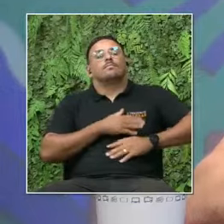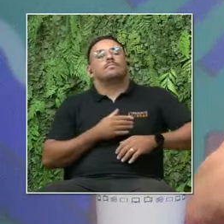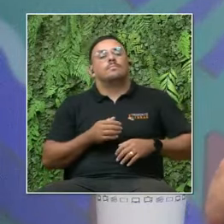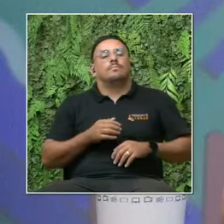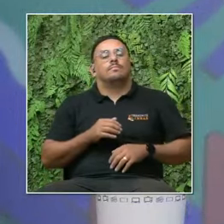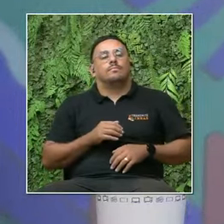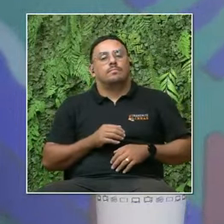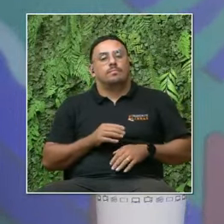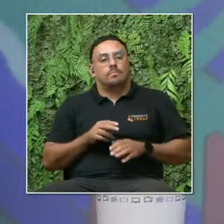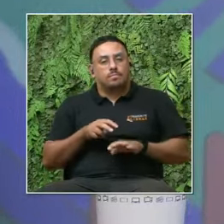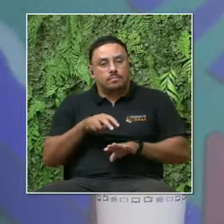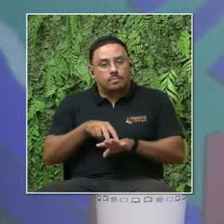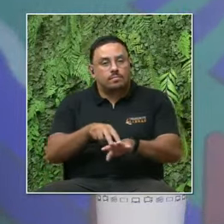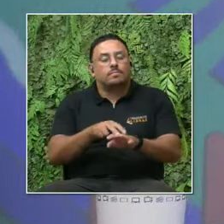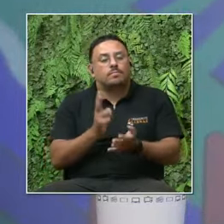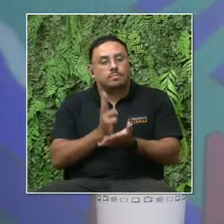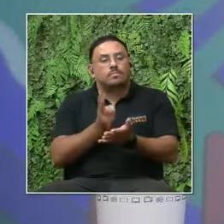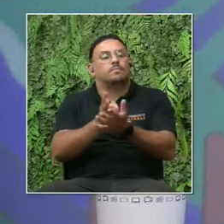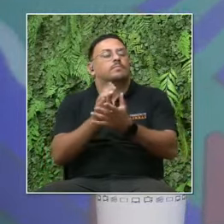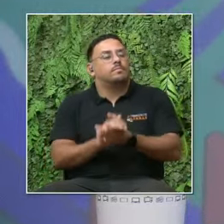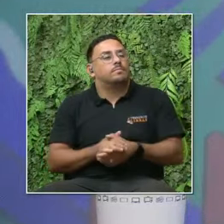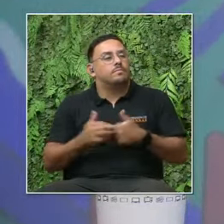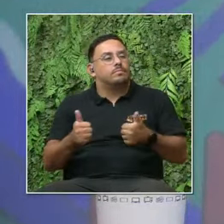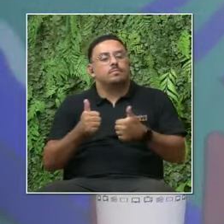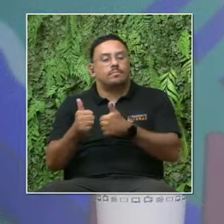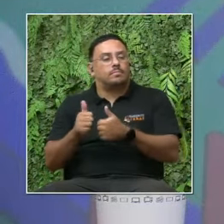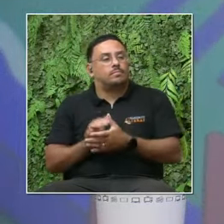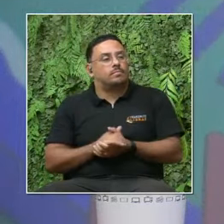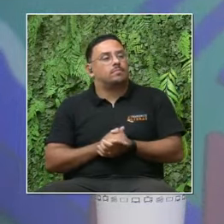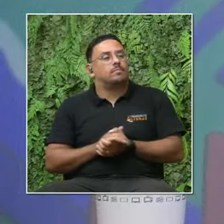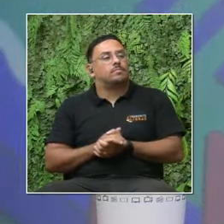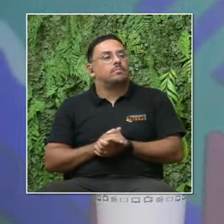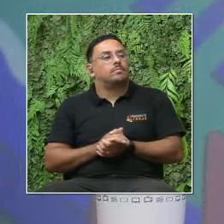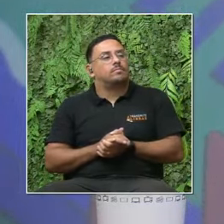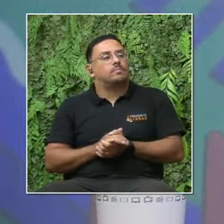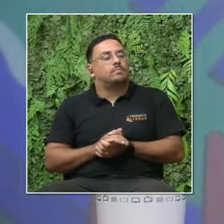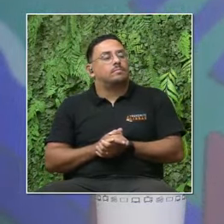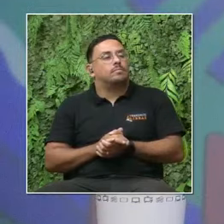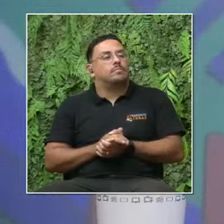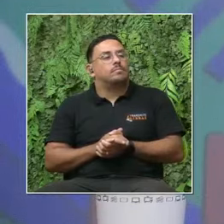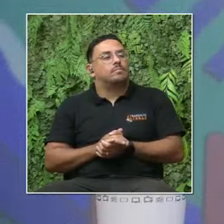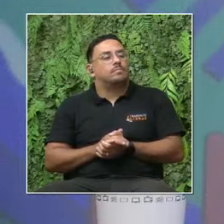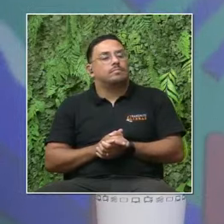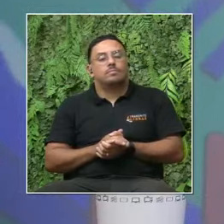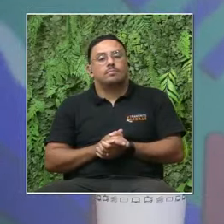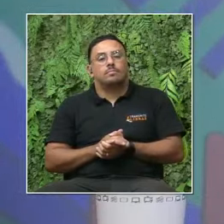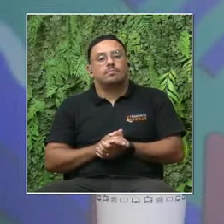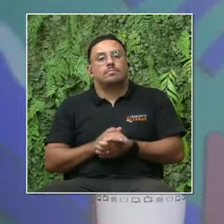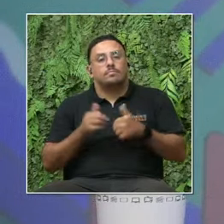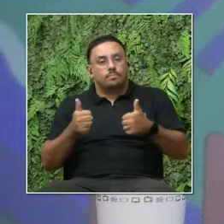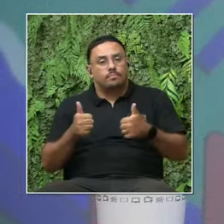apruma na prancha e segue em frente tá de boinho